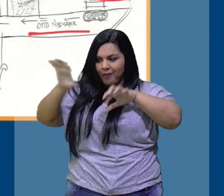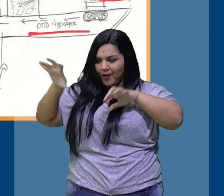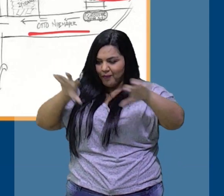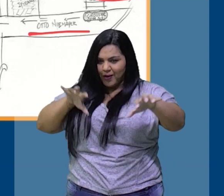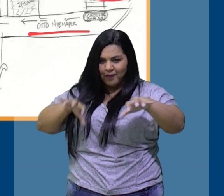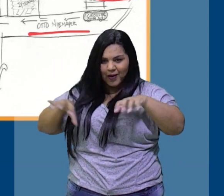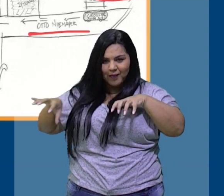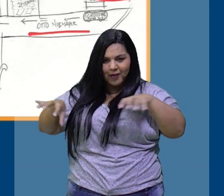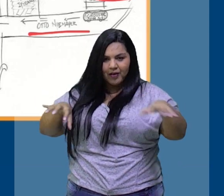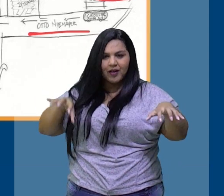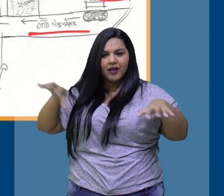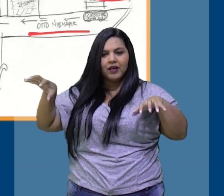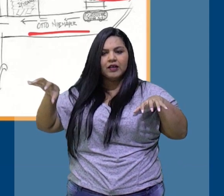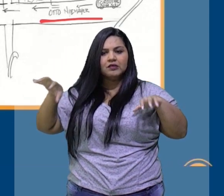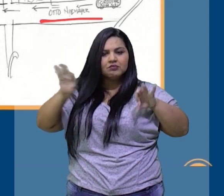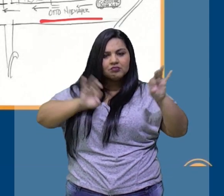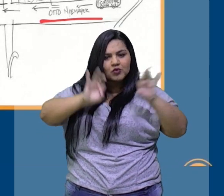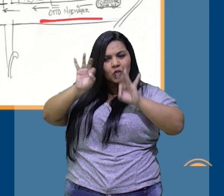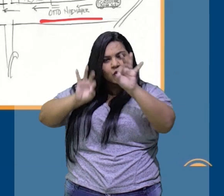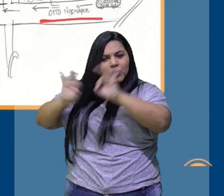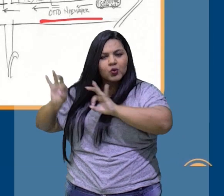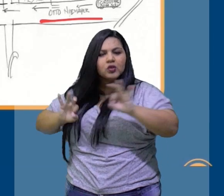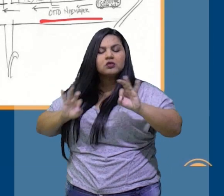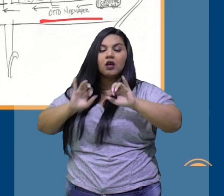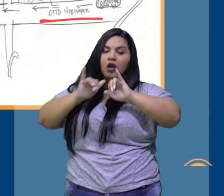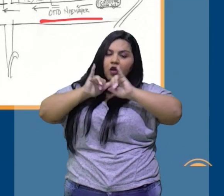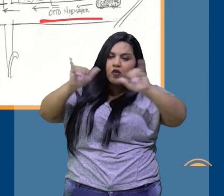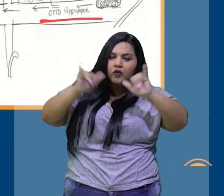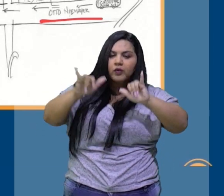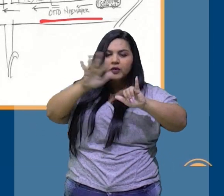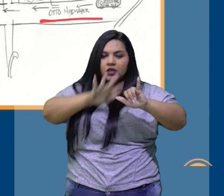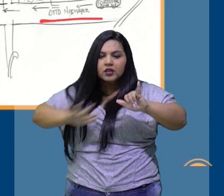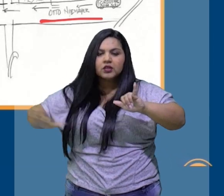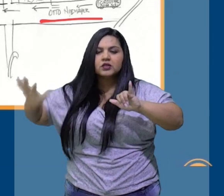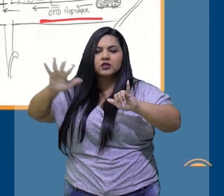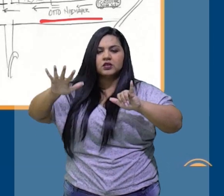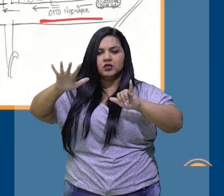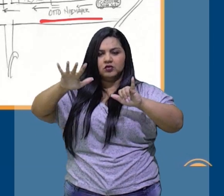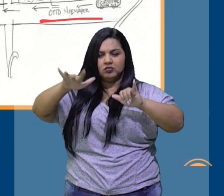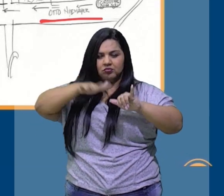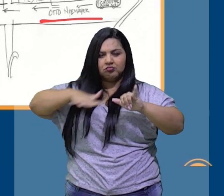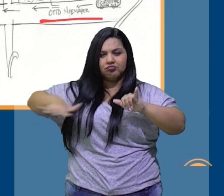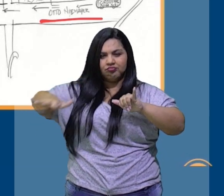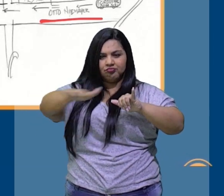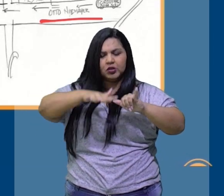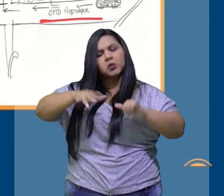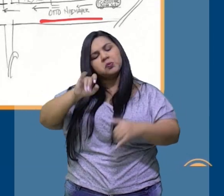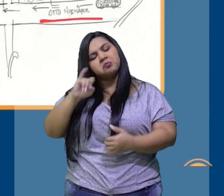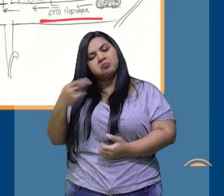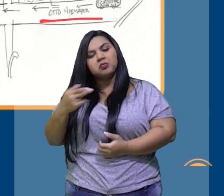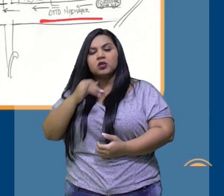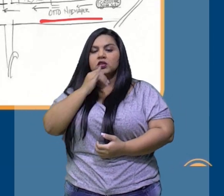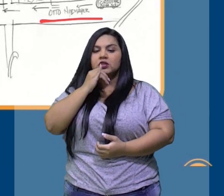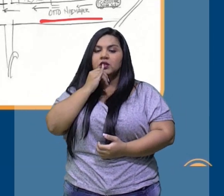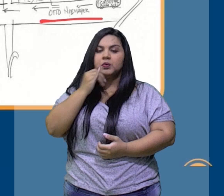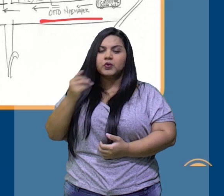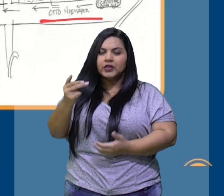né? Então, serve ali para a obtenção de informações gerais de uma área, né? Então, se eu for desenhar, por exemplo, aqui um